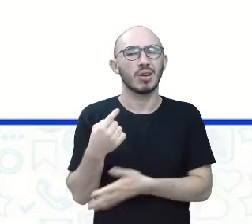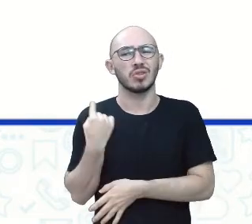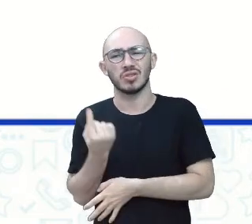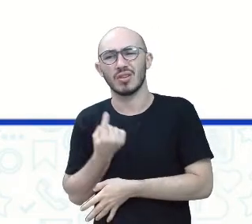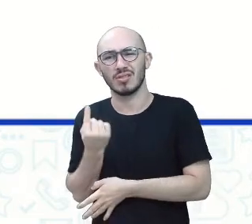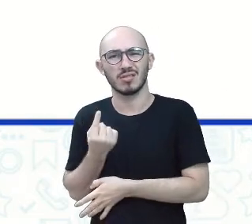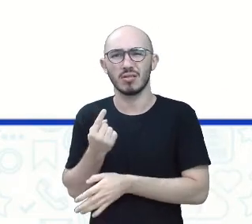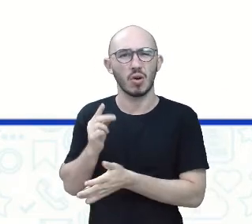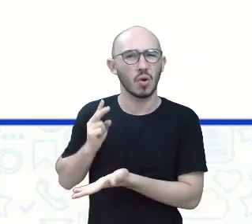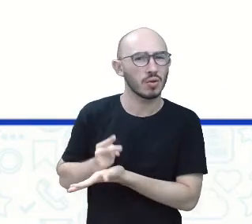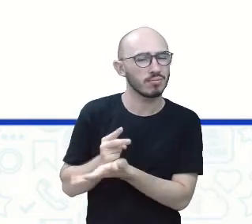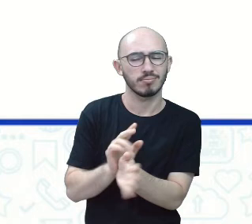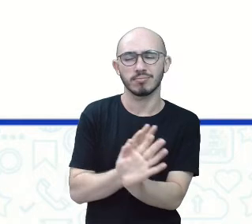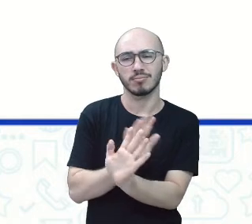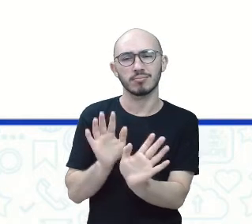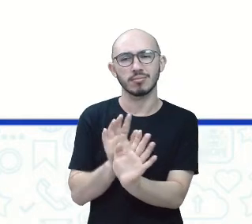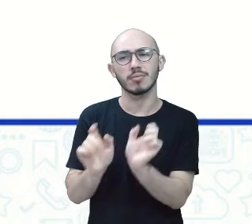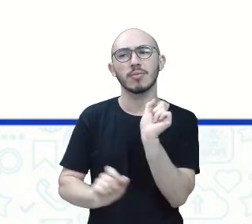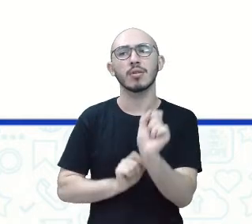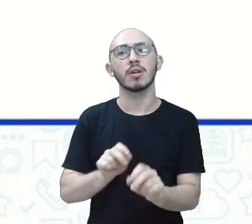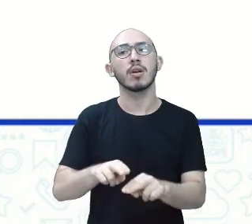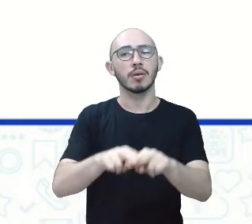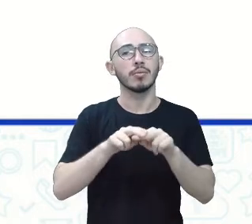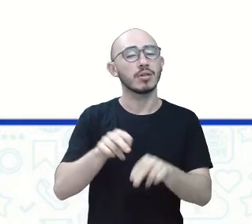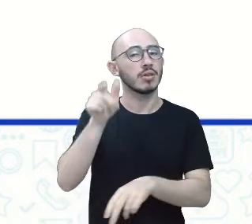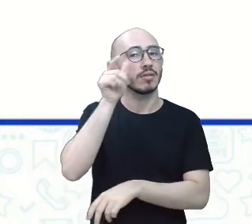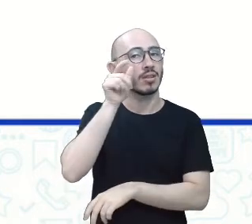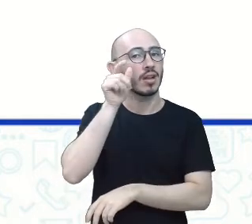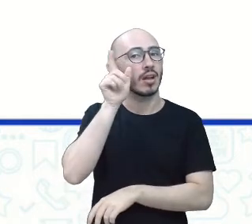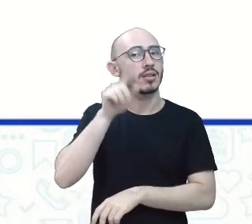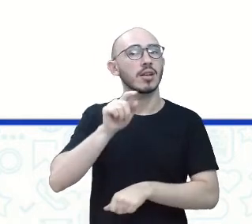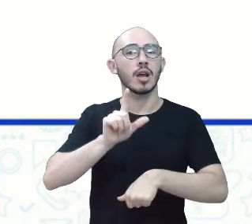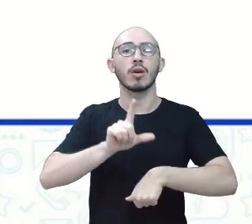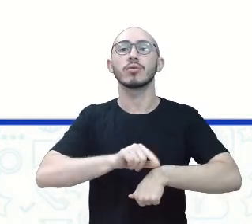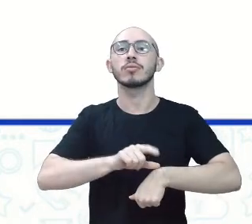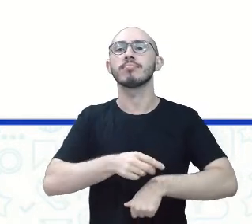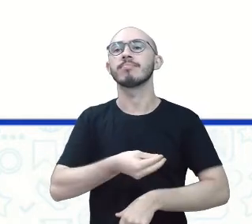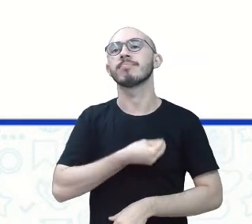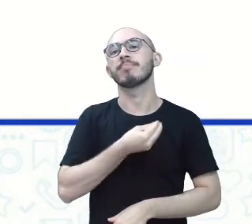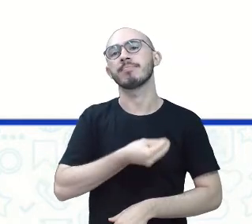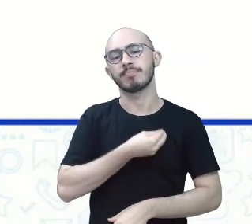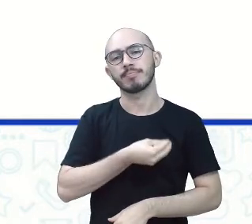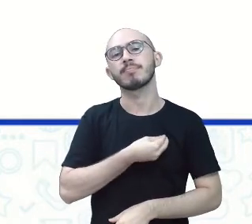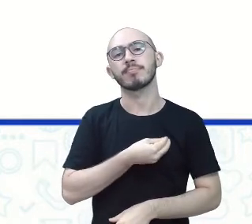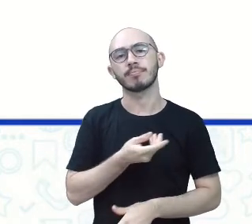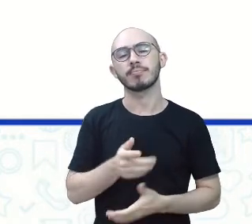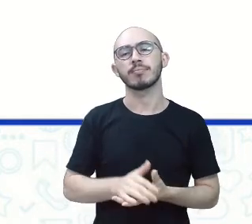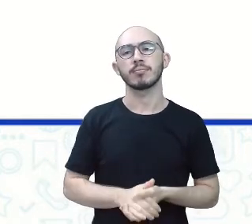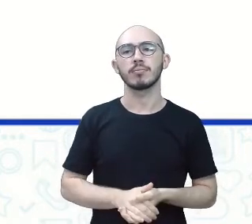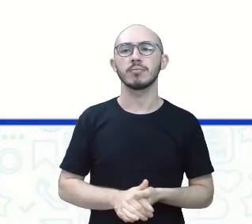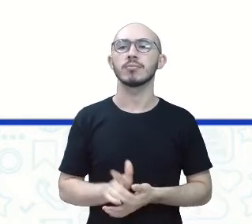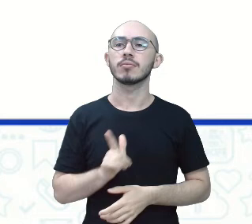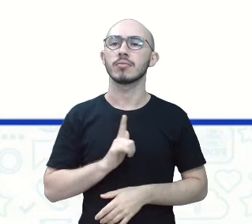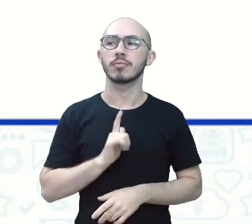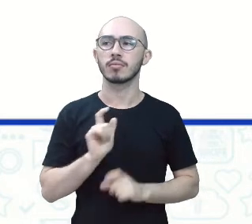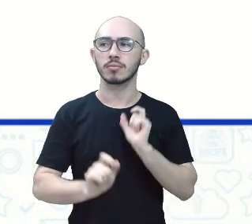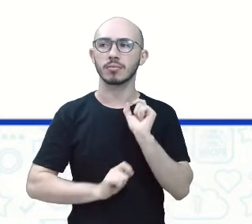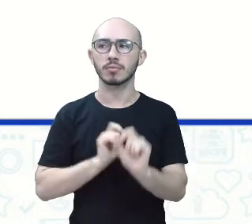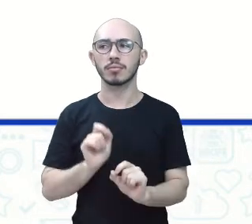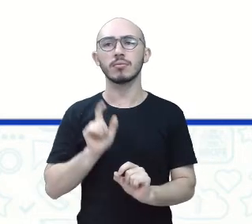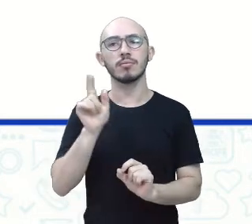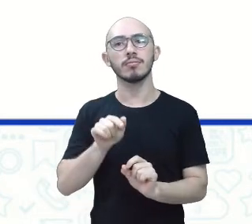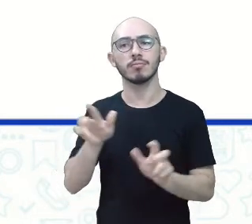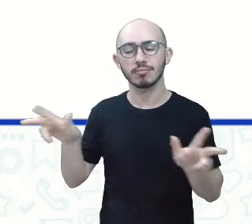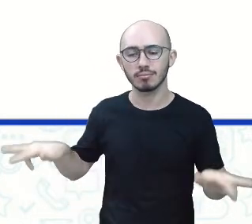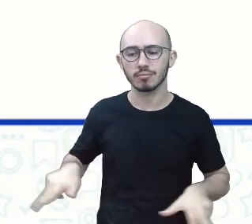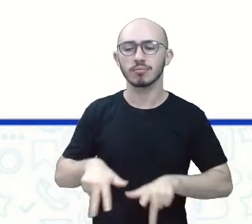solidão, porque o que lhe interessa é o tempo presente em que se acha inserido,